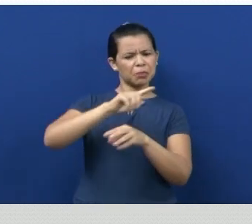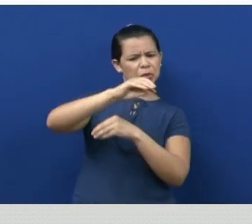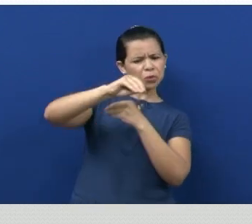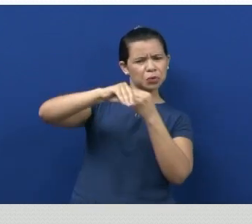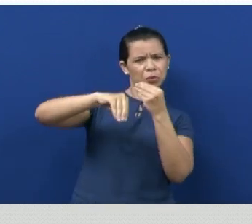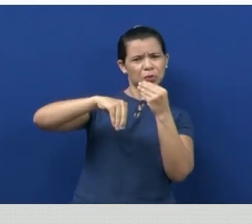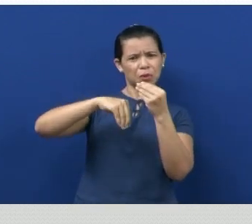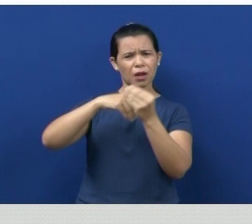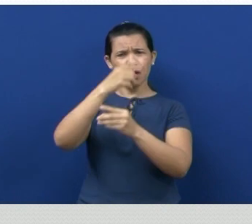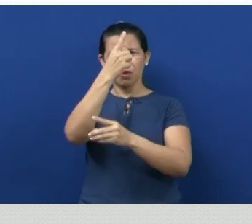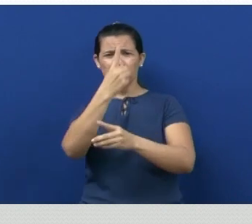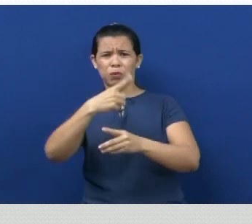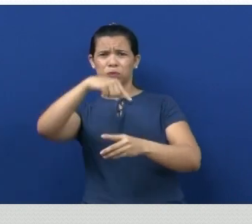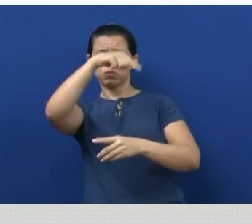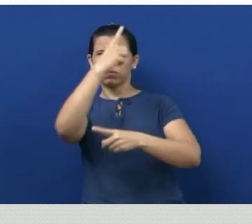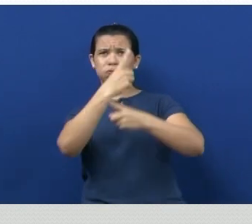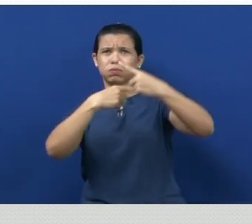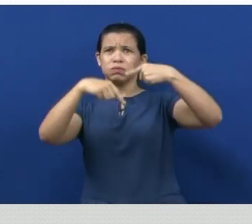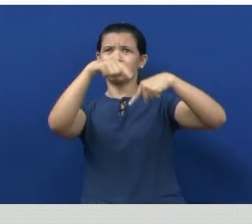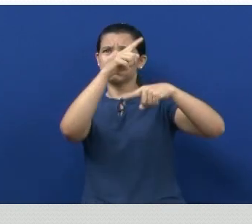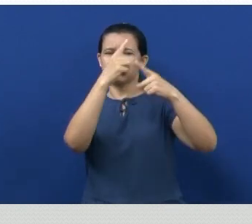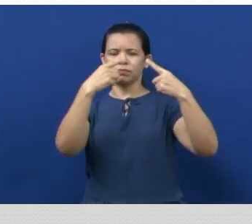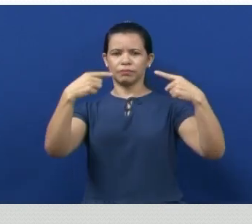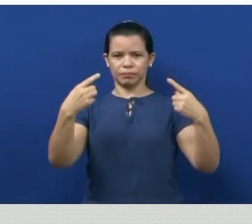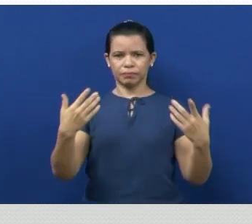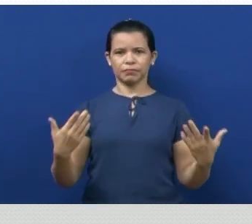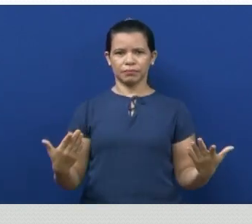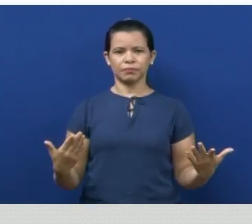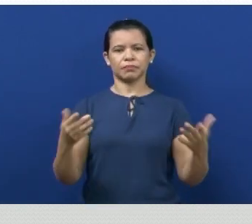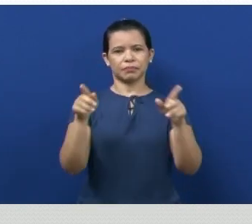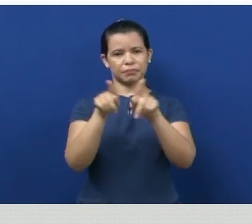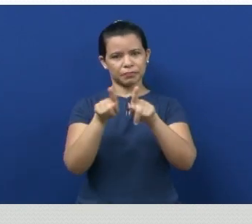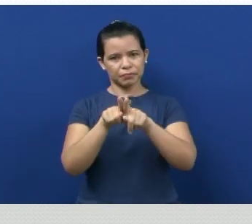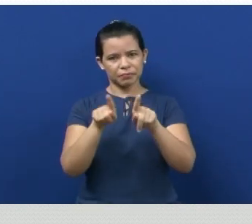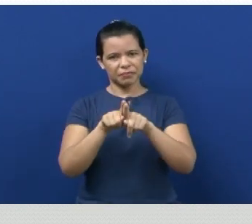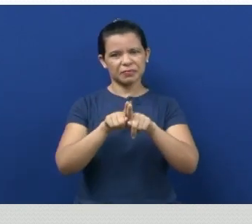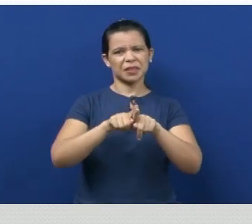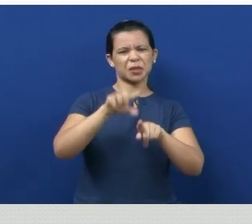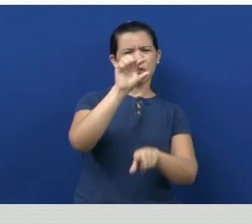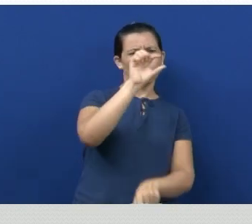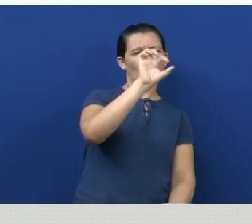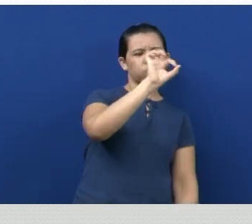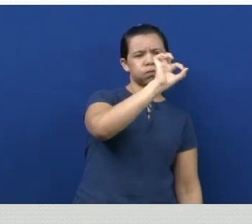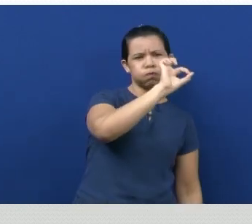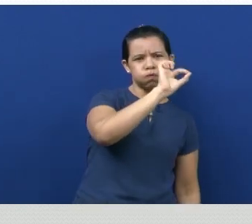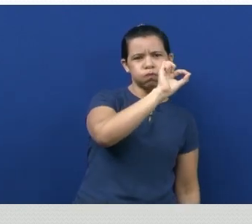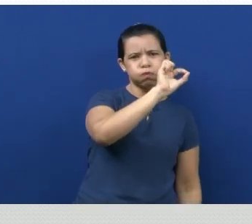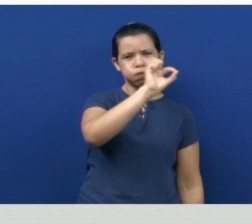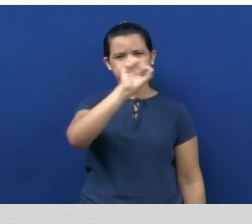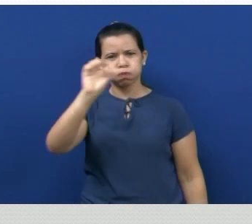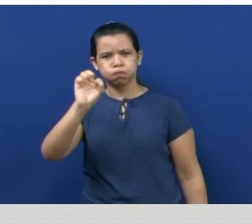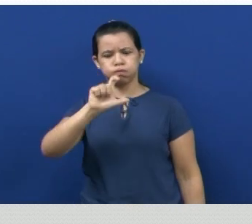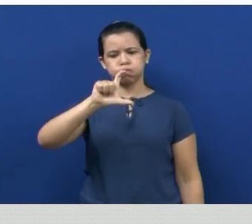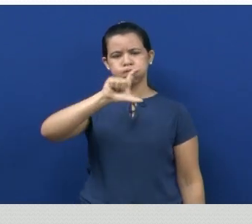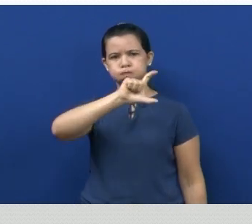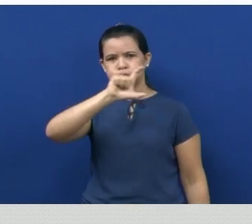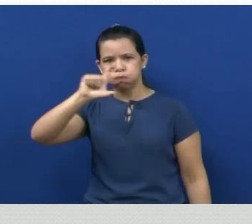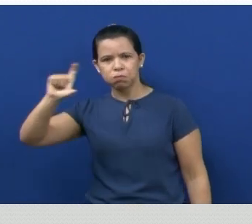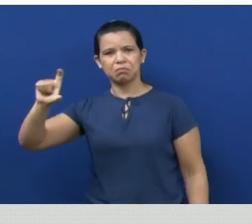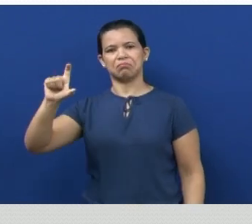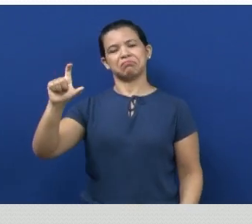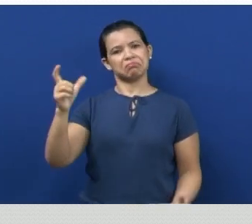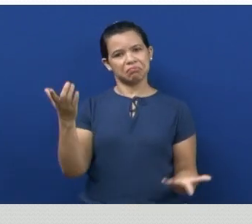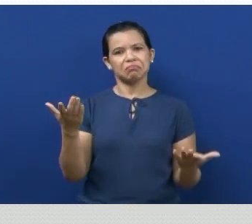de todas as outras linhas. Nós temos também as linhas grossas, linhas finas, dependendo da intensidade com o